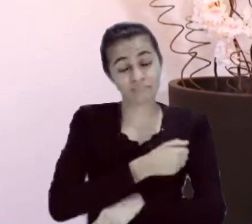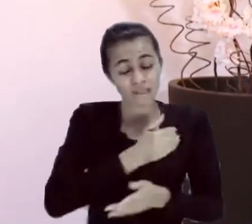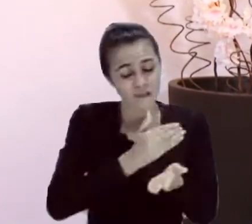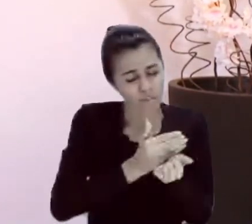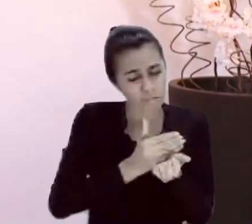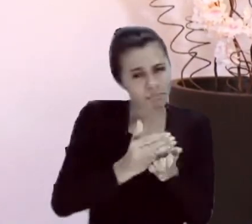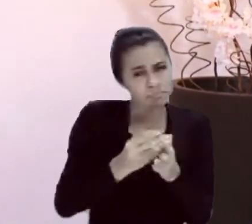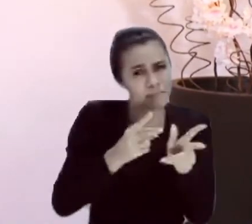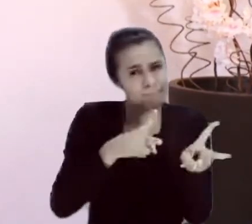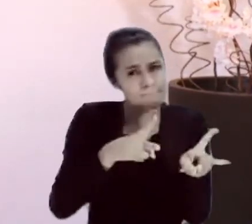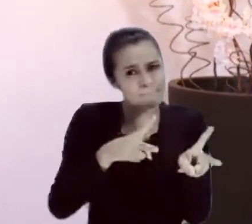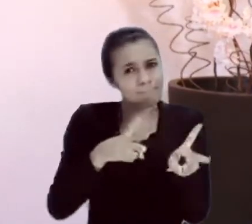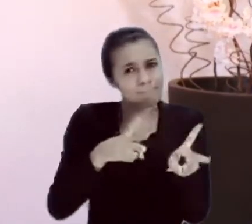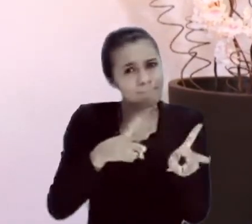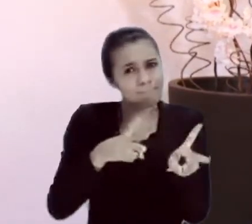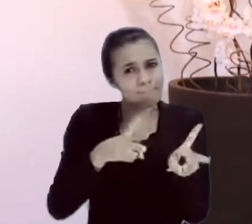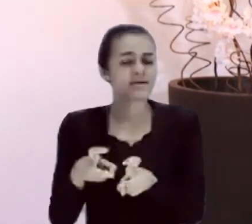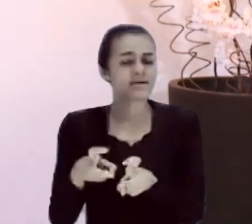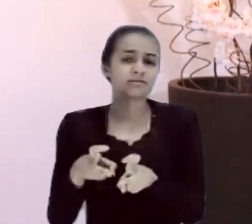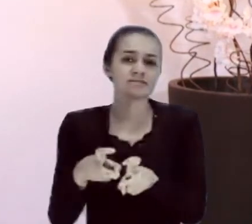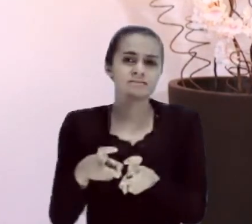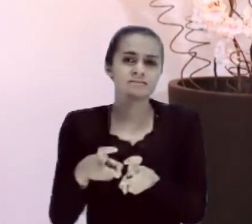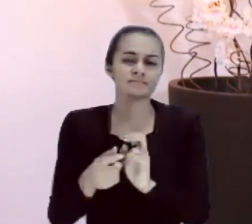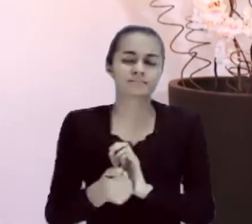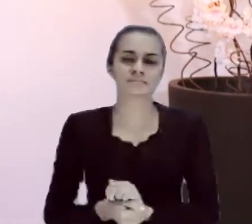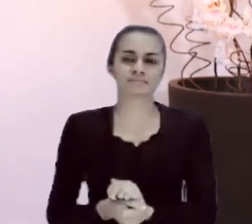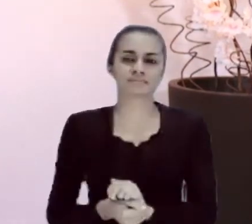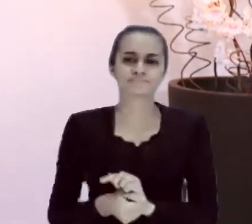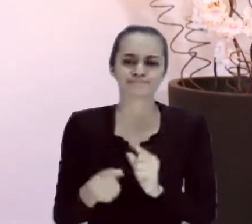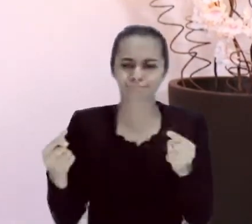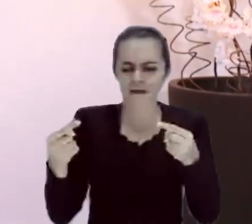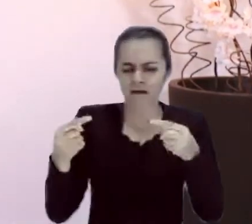ligação entre a salvação e as obras.